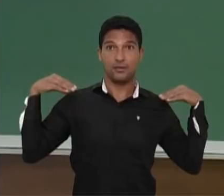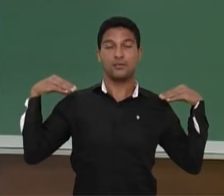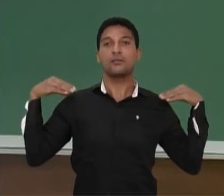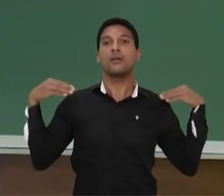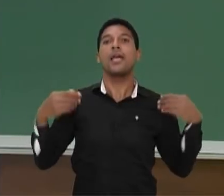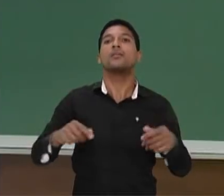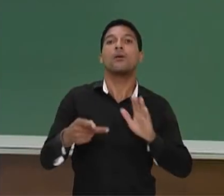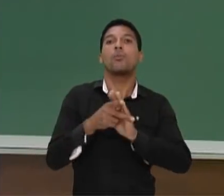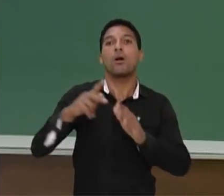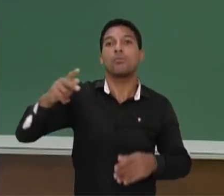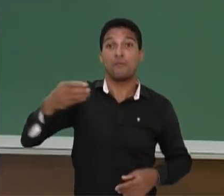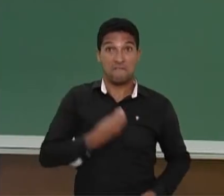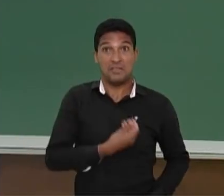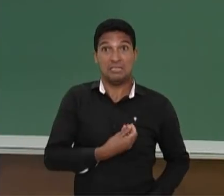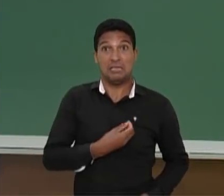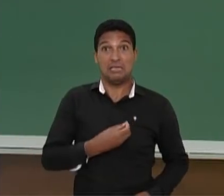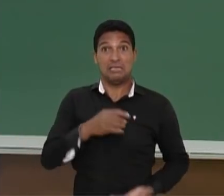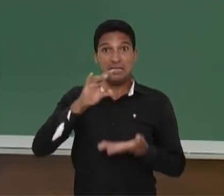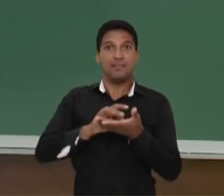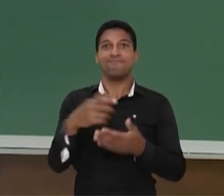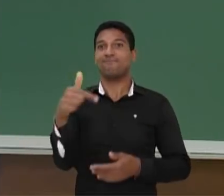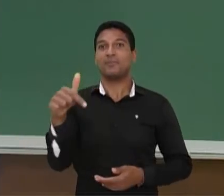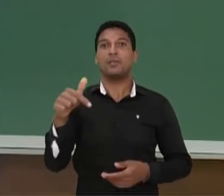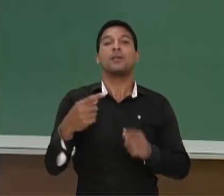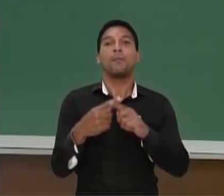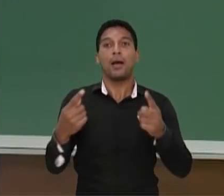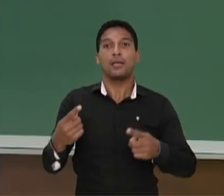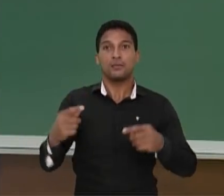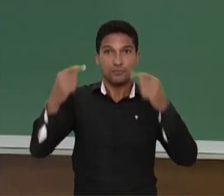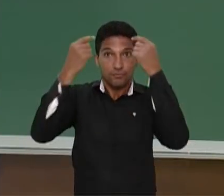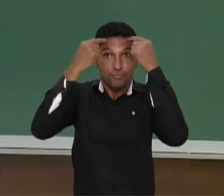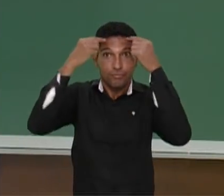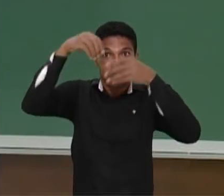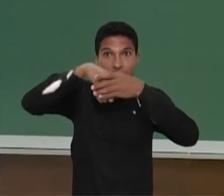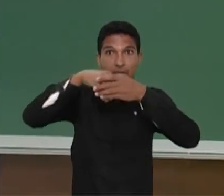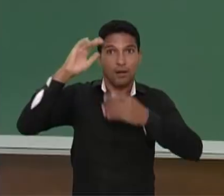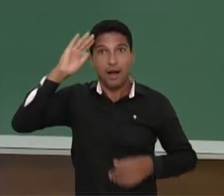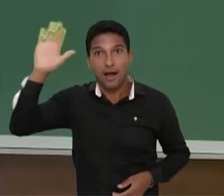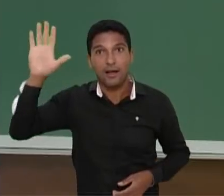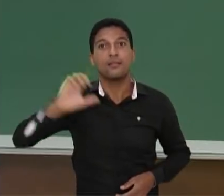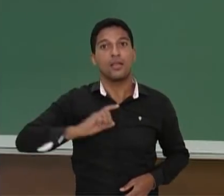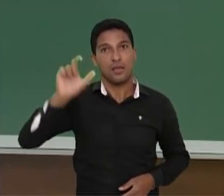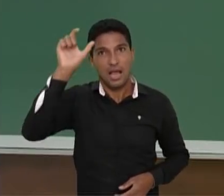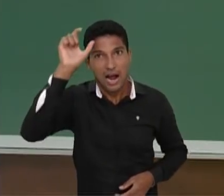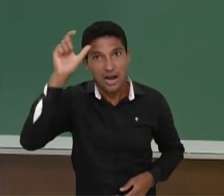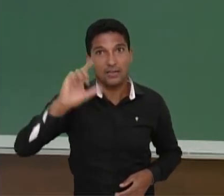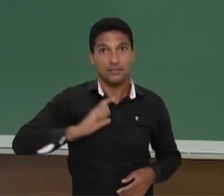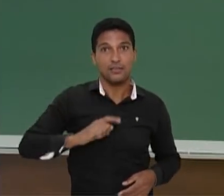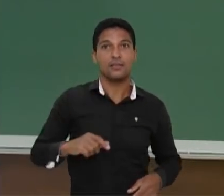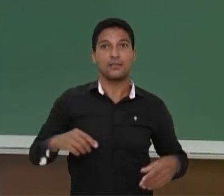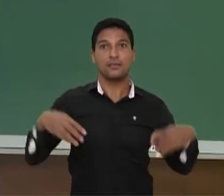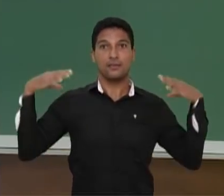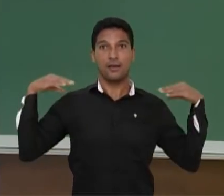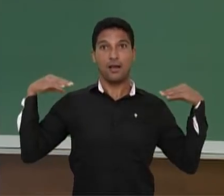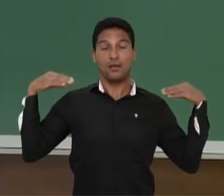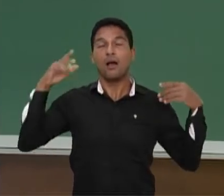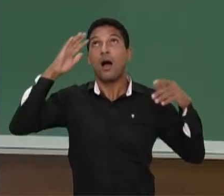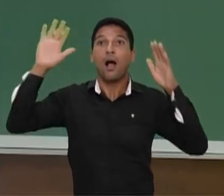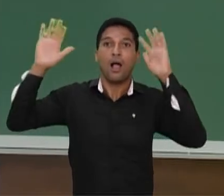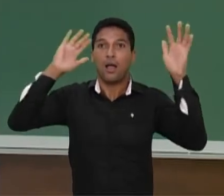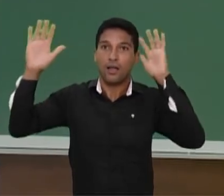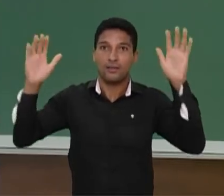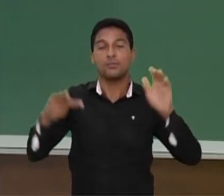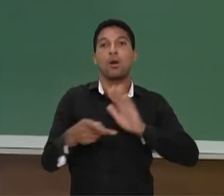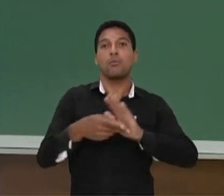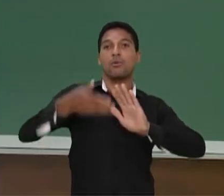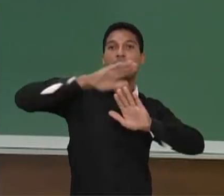não existem na vida real, mas que existem no nosso imaginário, né? Para trabalhar a relação do bem e do mal. Então, esses